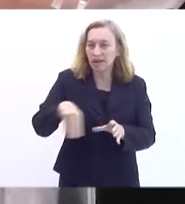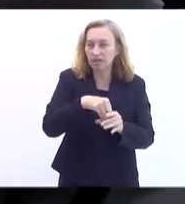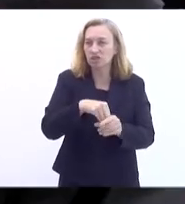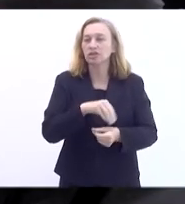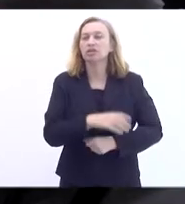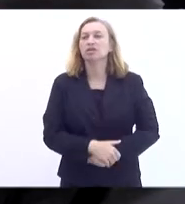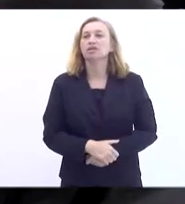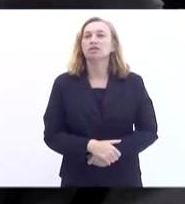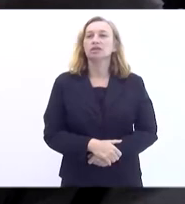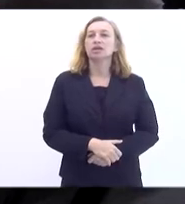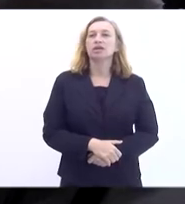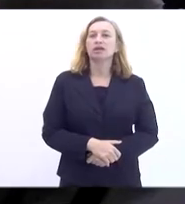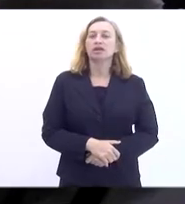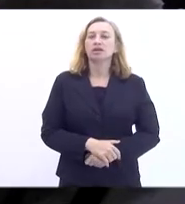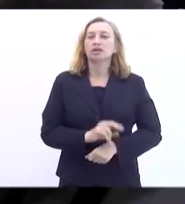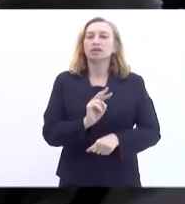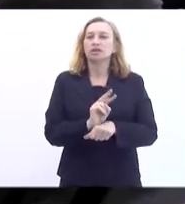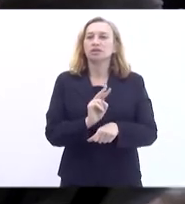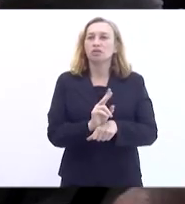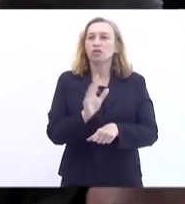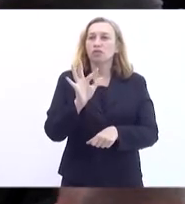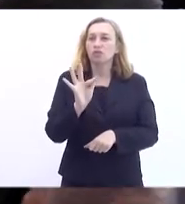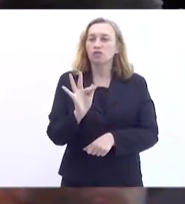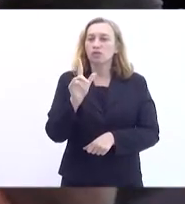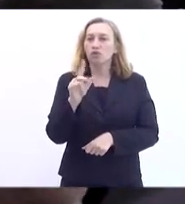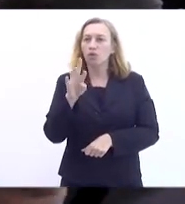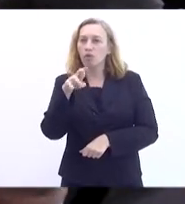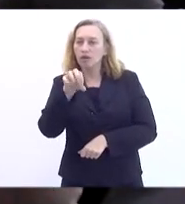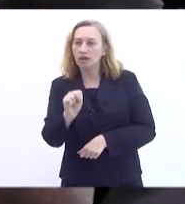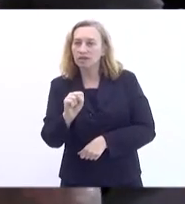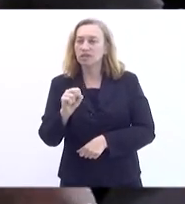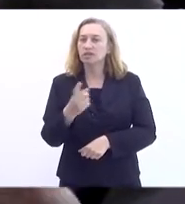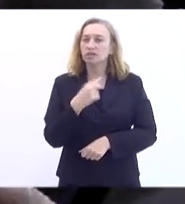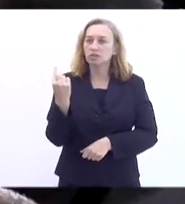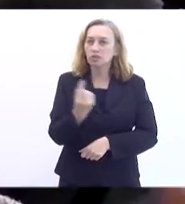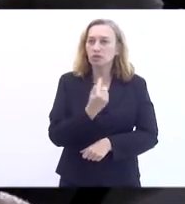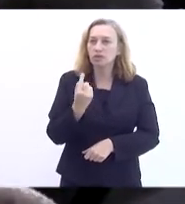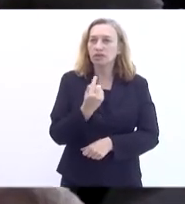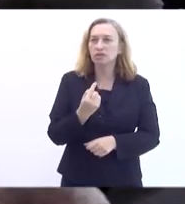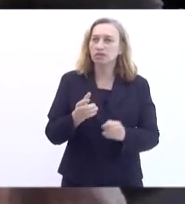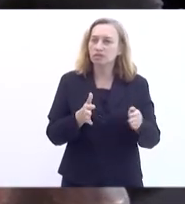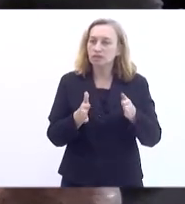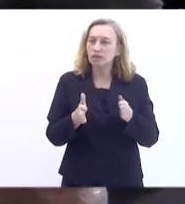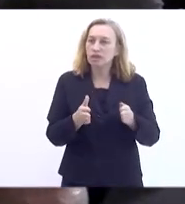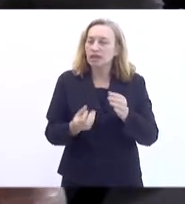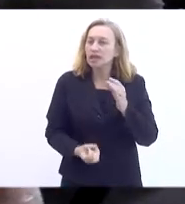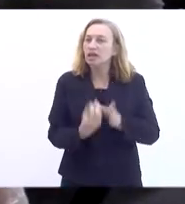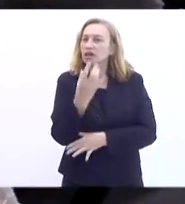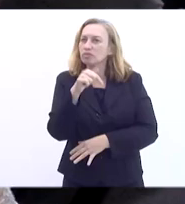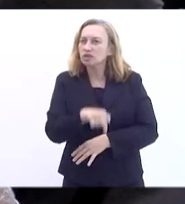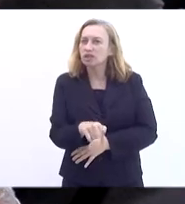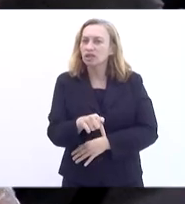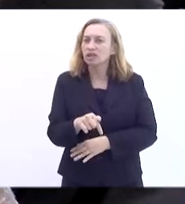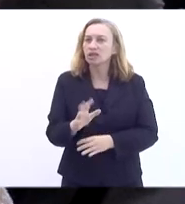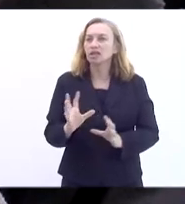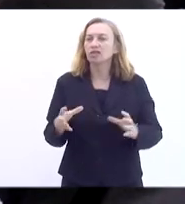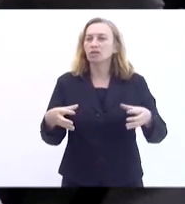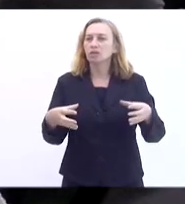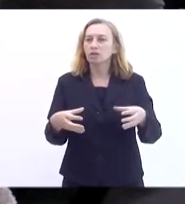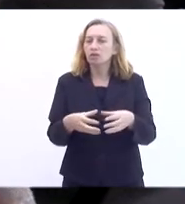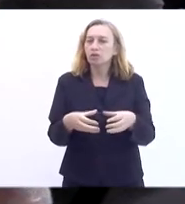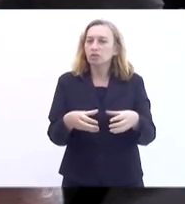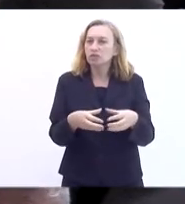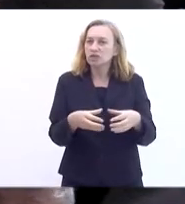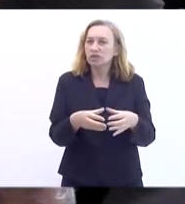parte da frente Doutor Flores Voice durante esse essa via-crúcis mas criamos aqui no antes da comissão